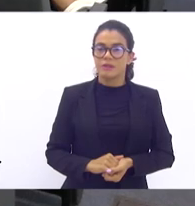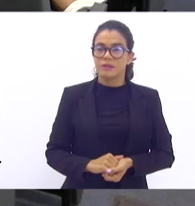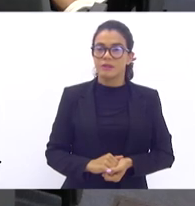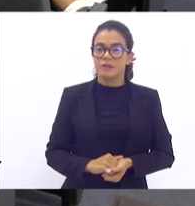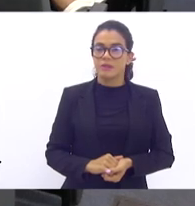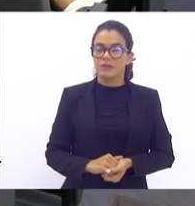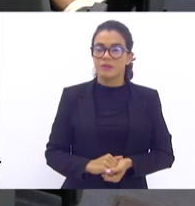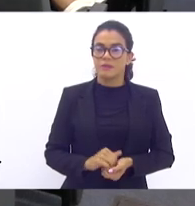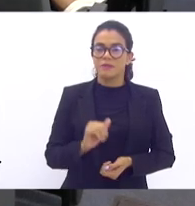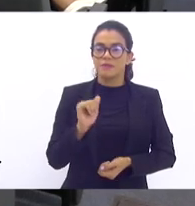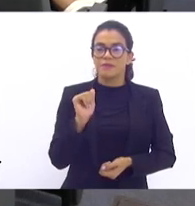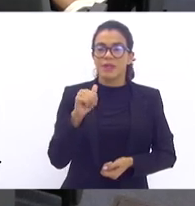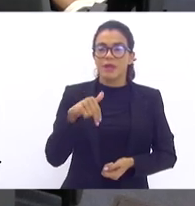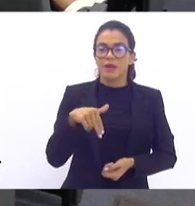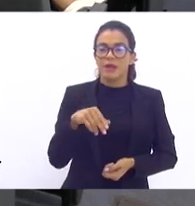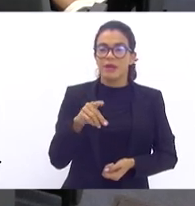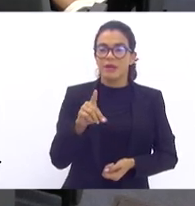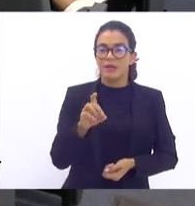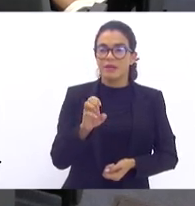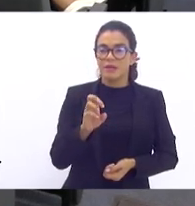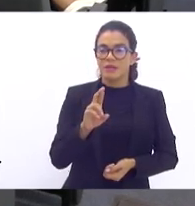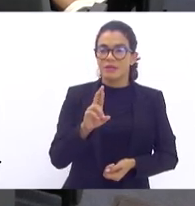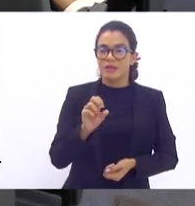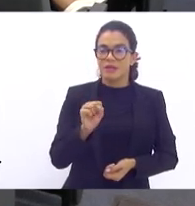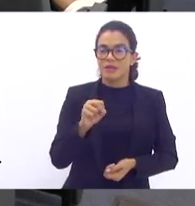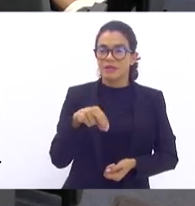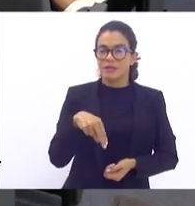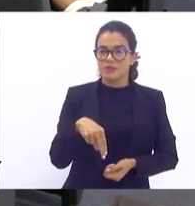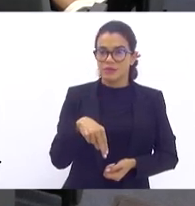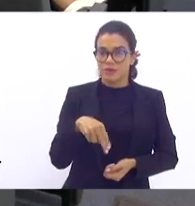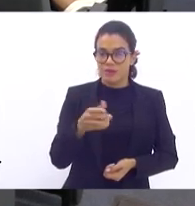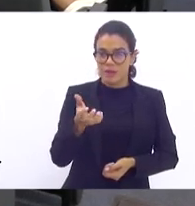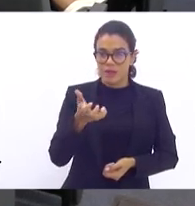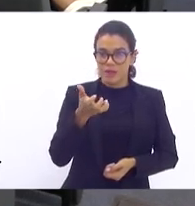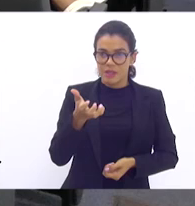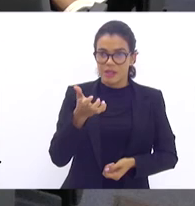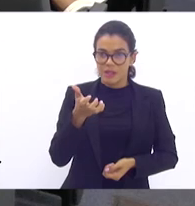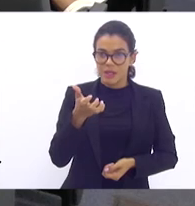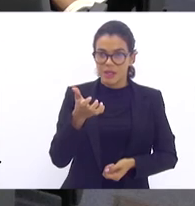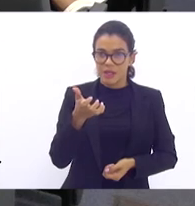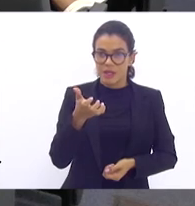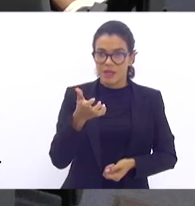anda se você quer fazer alguma fazer começar